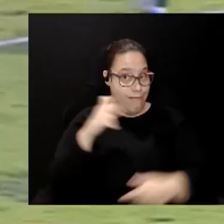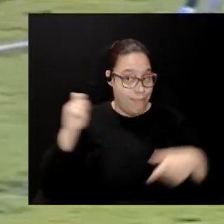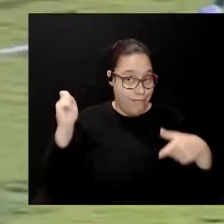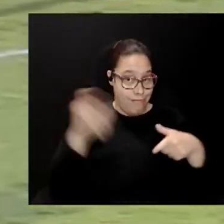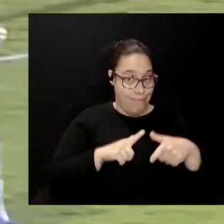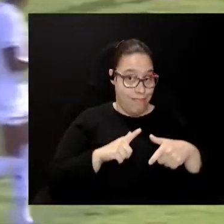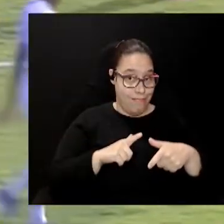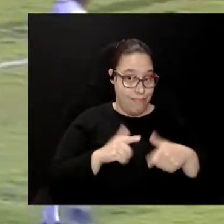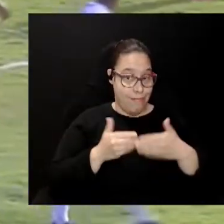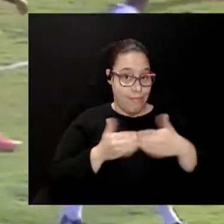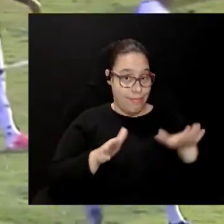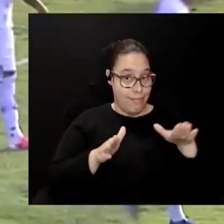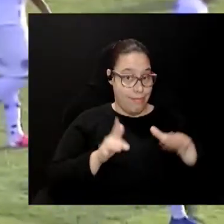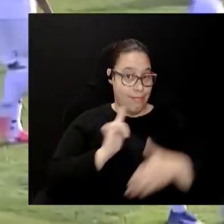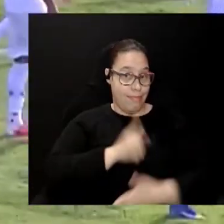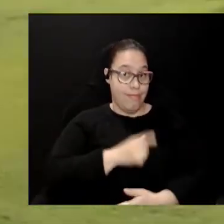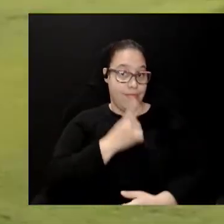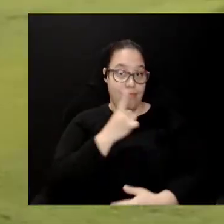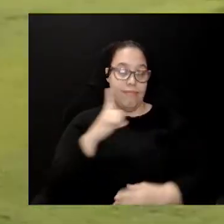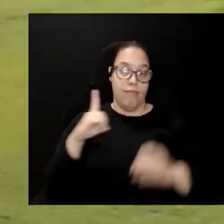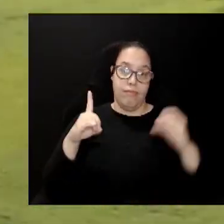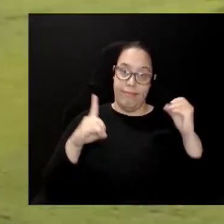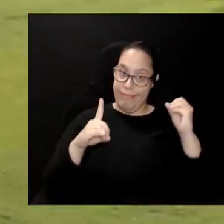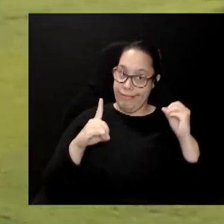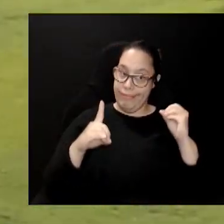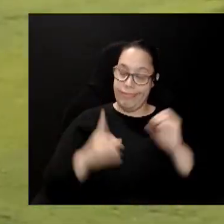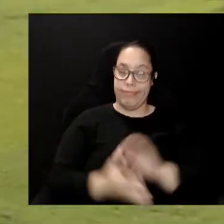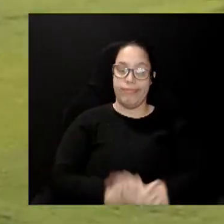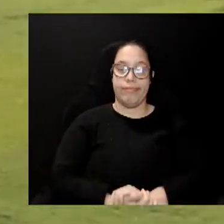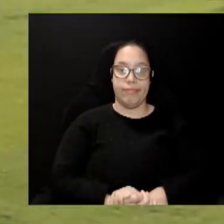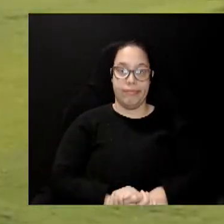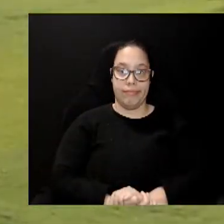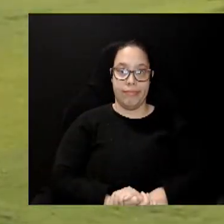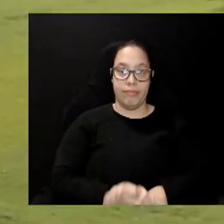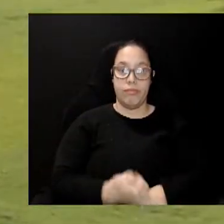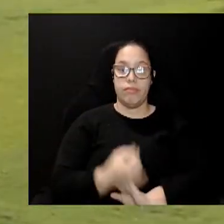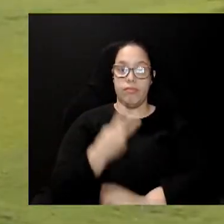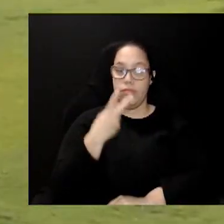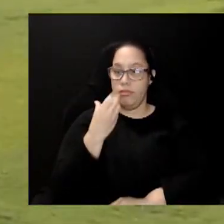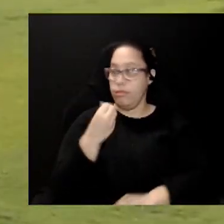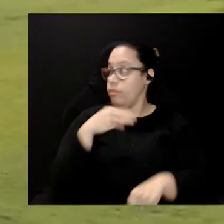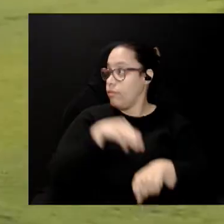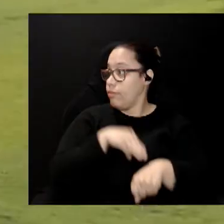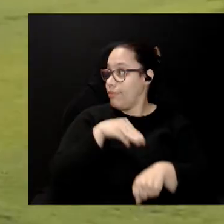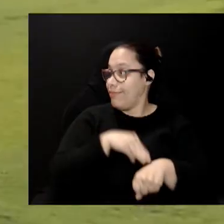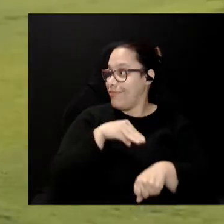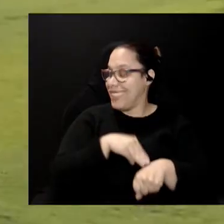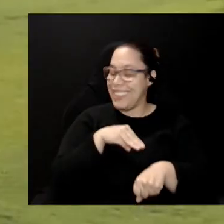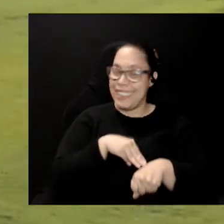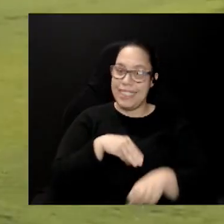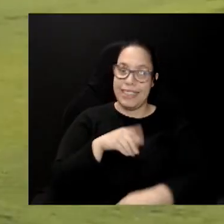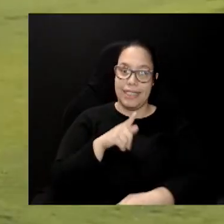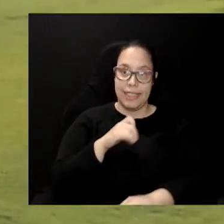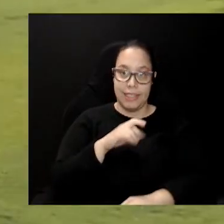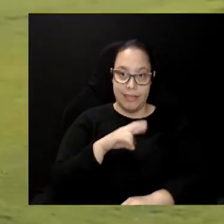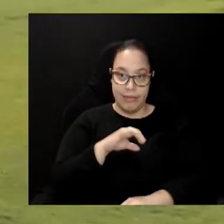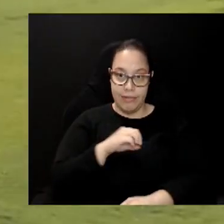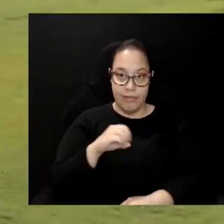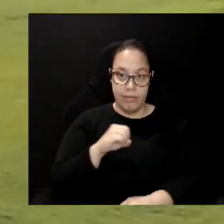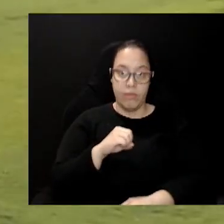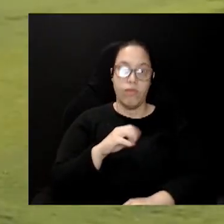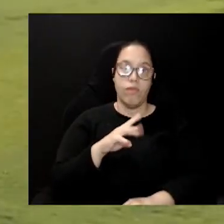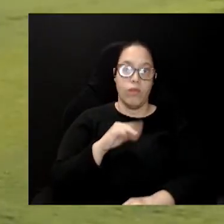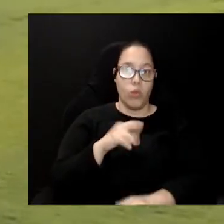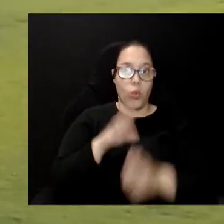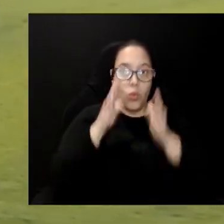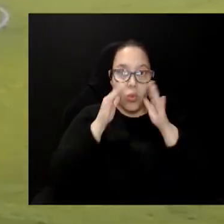placar. 1-0 Guarani. Aos 26 minutos, Carlos Eduardo cobrou falta direta, surpreendendo o